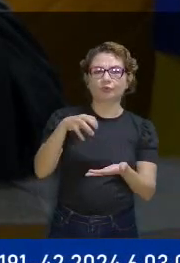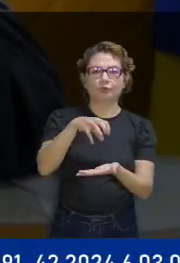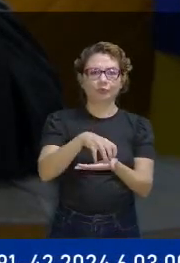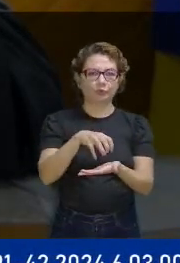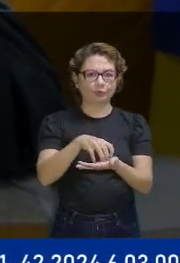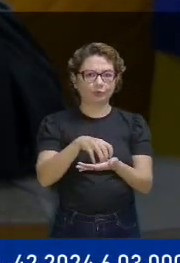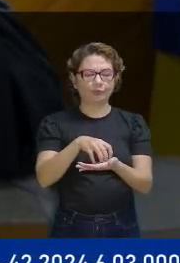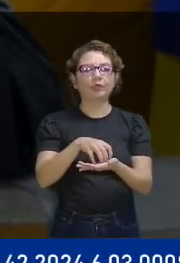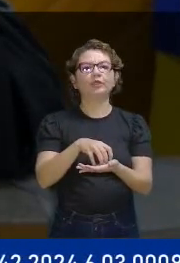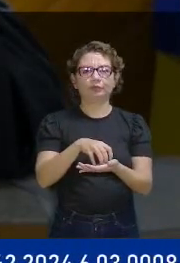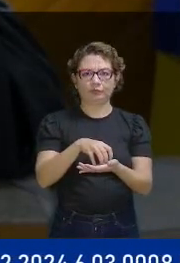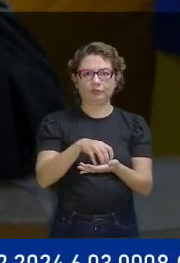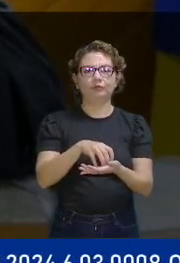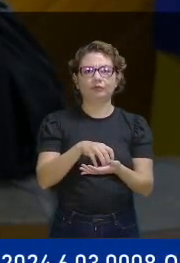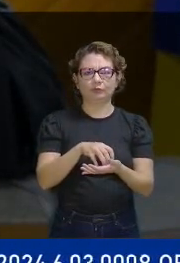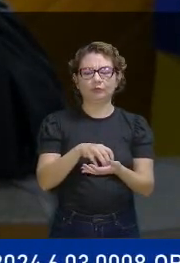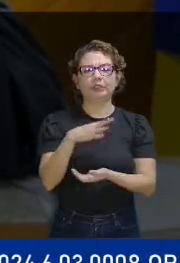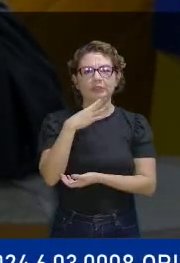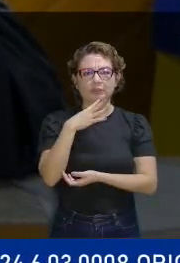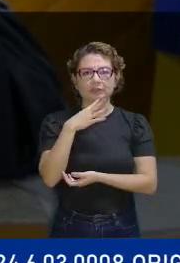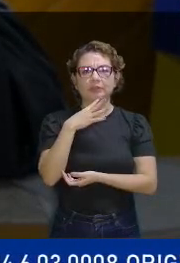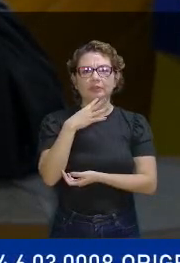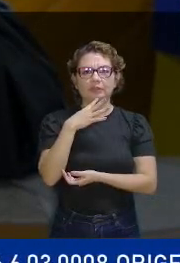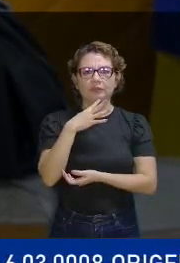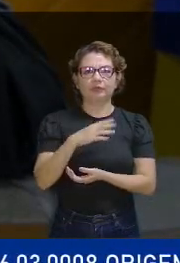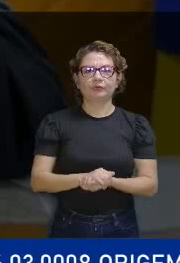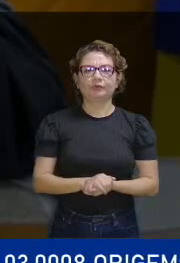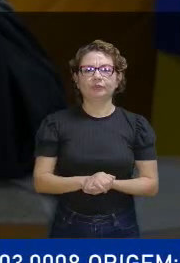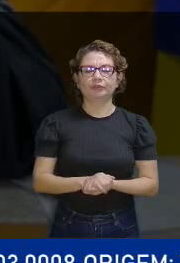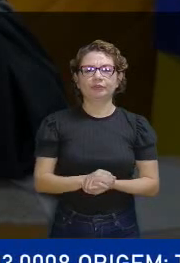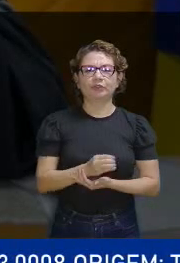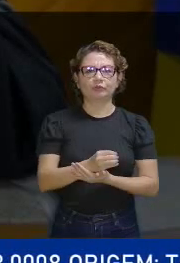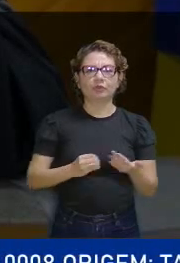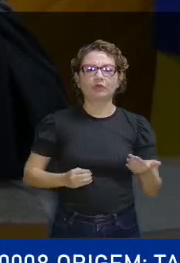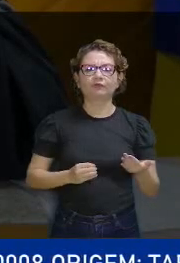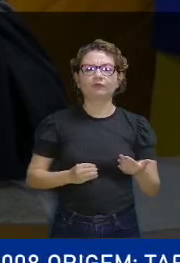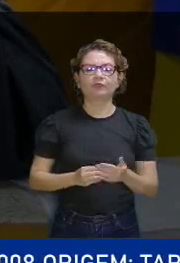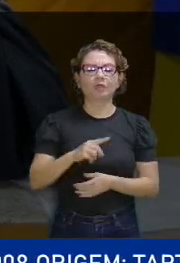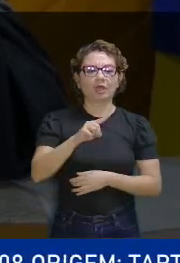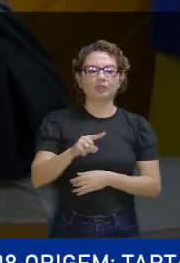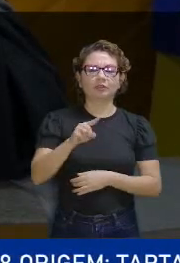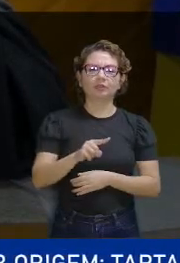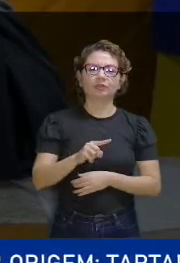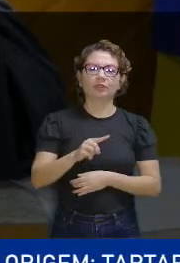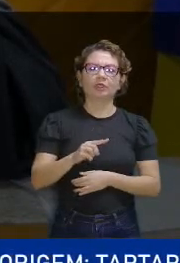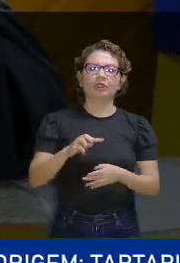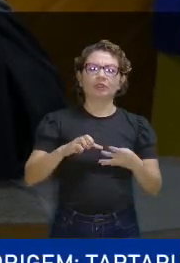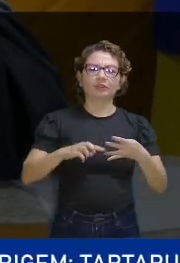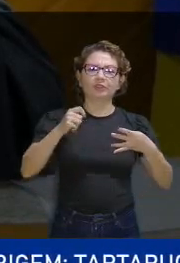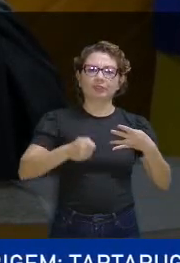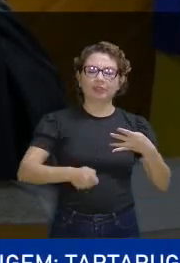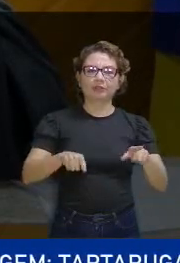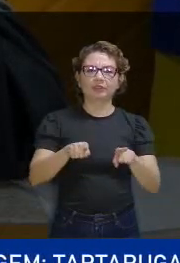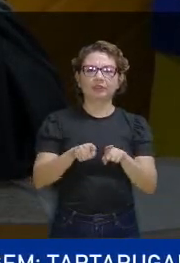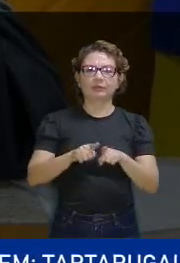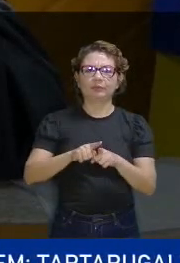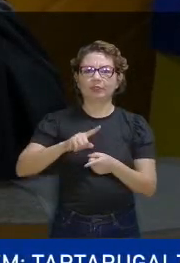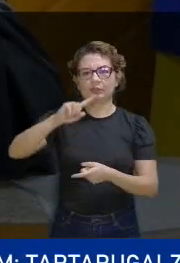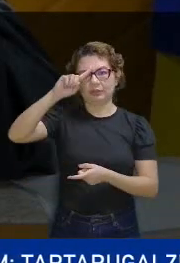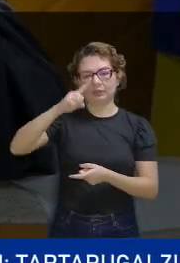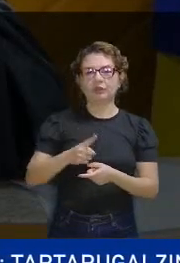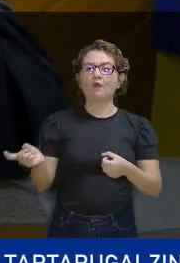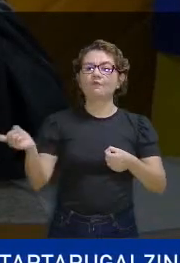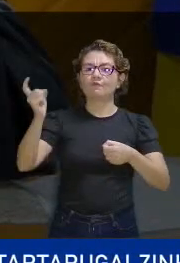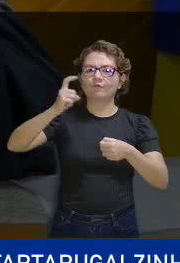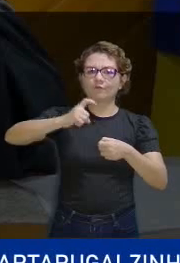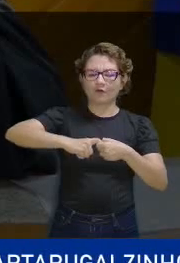mérito pelo mesmo quórum, reconheceu de ofício a nulidade da sentença recorrida e determinou o retorno